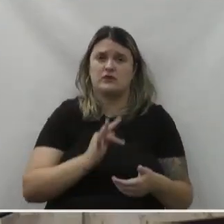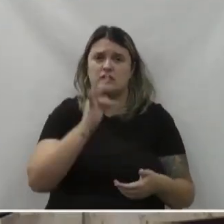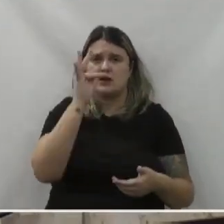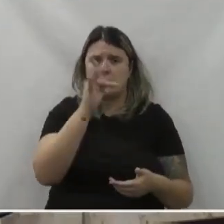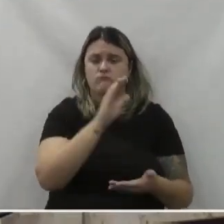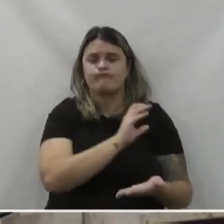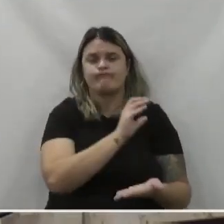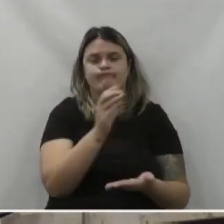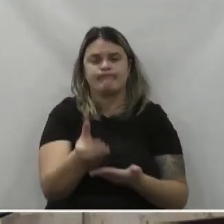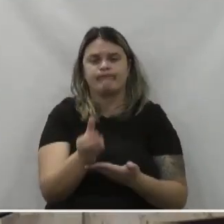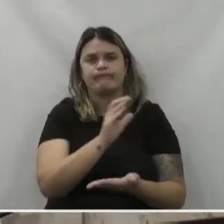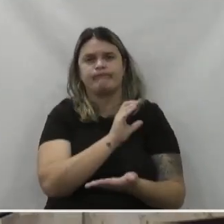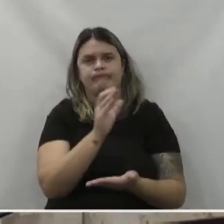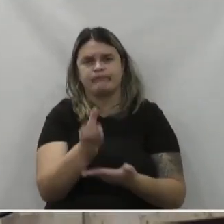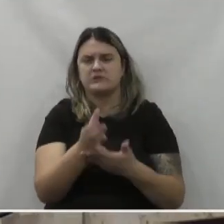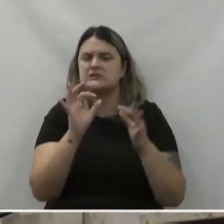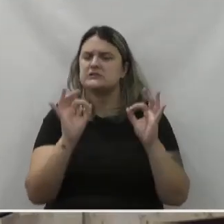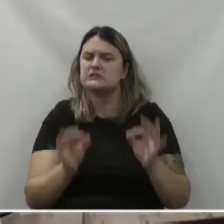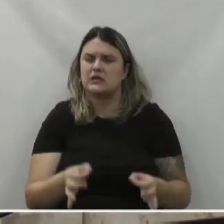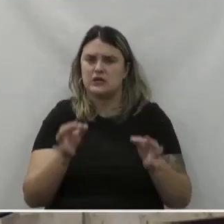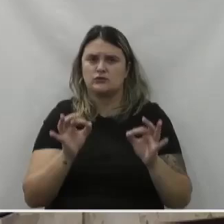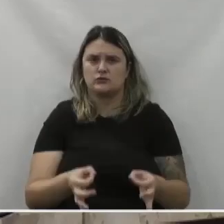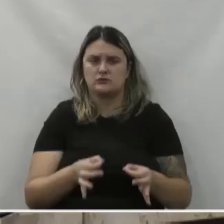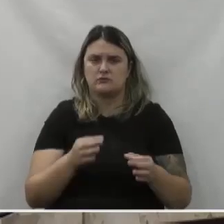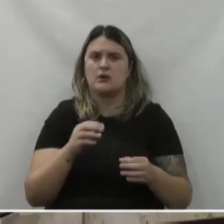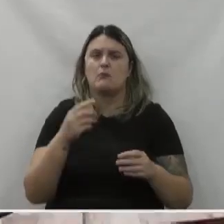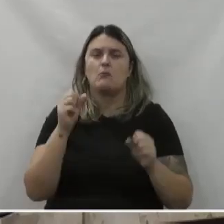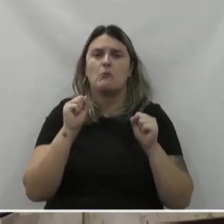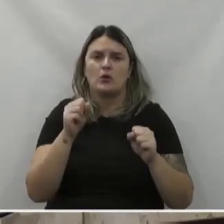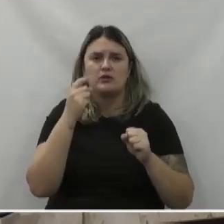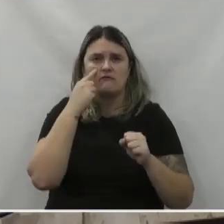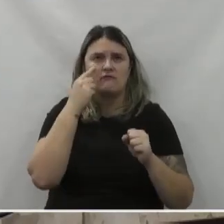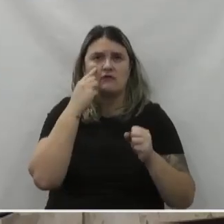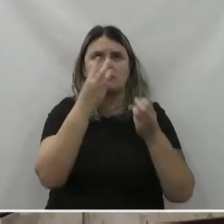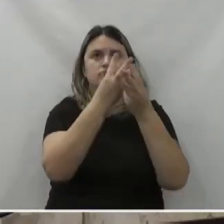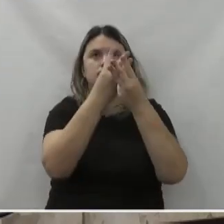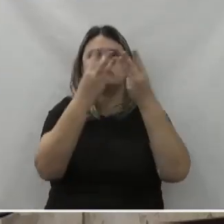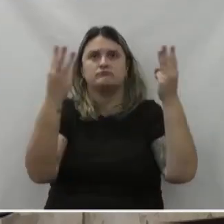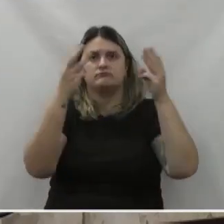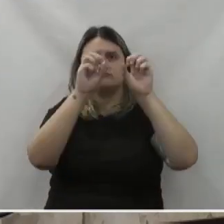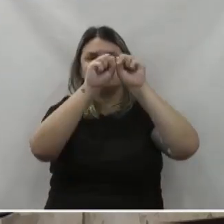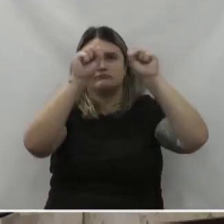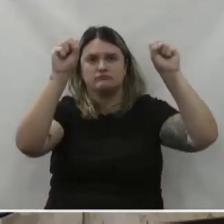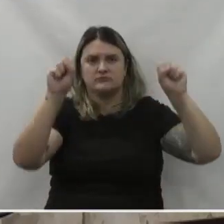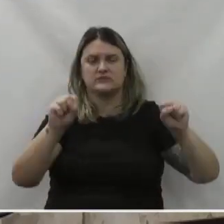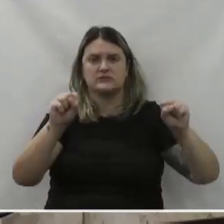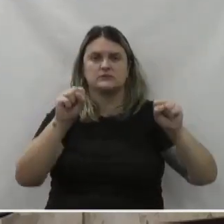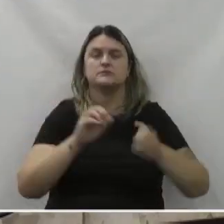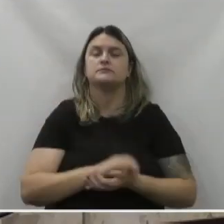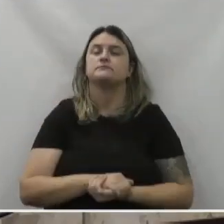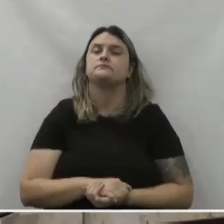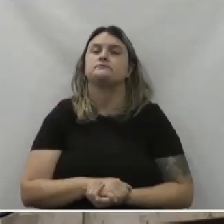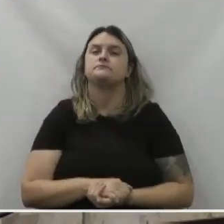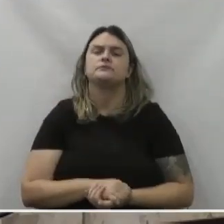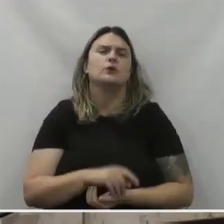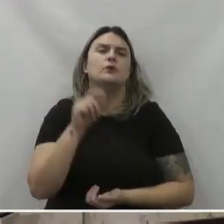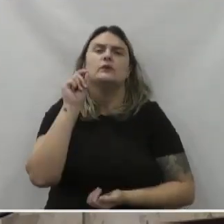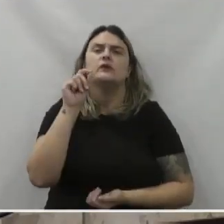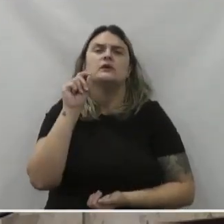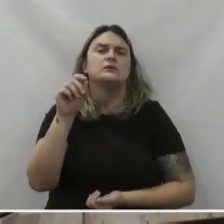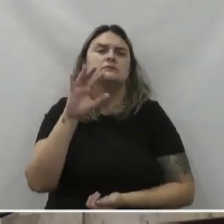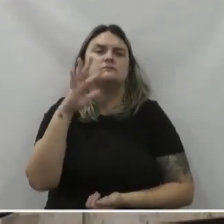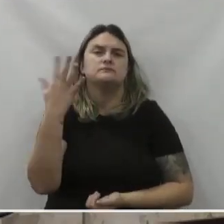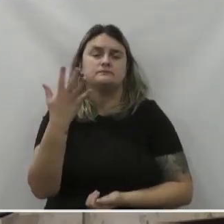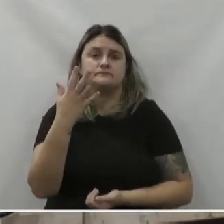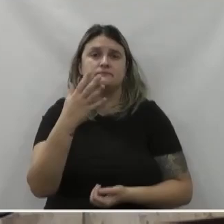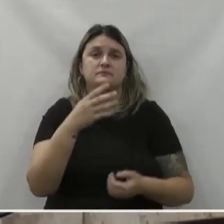em dia e nos valores corretos. Isso está disponível no portal do Vigia SUS. Só que o que está acontecendo? O